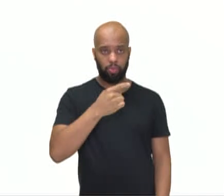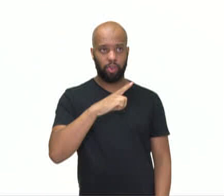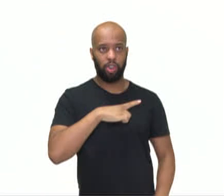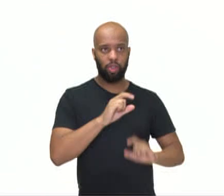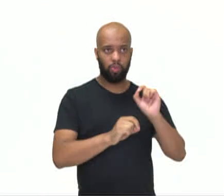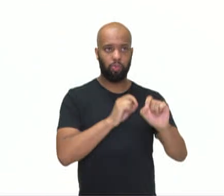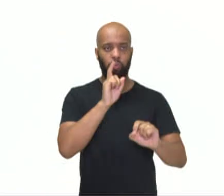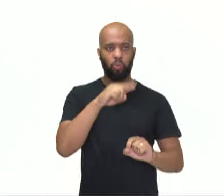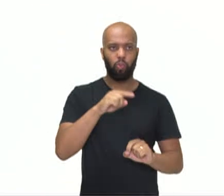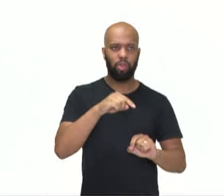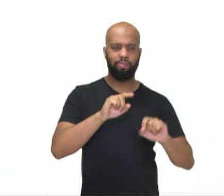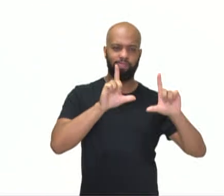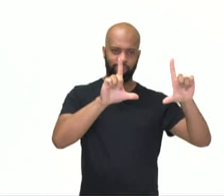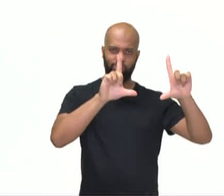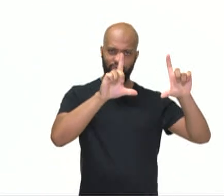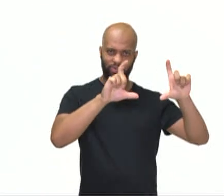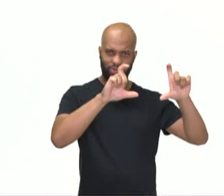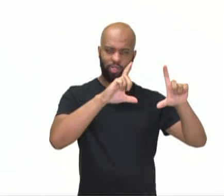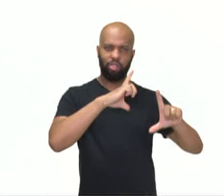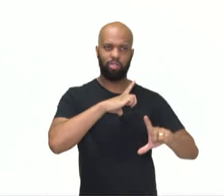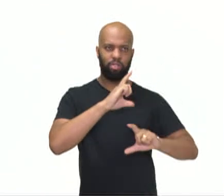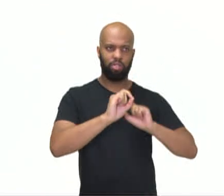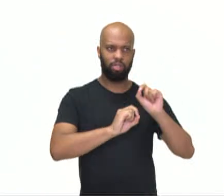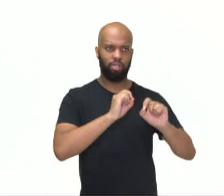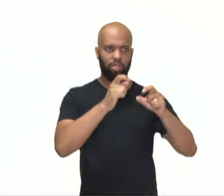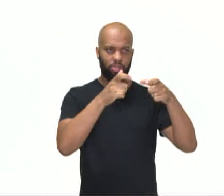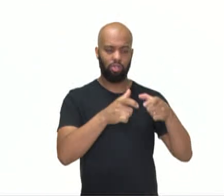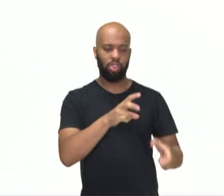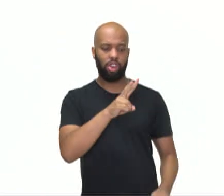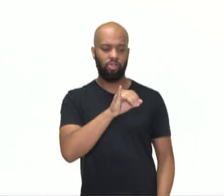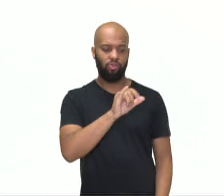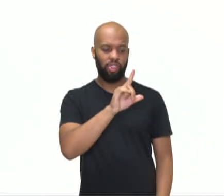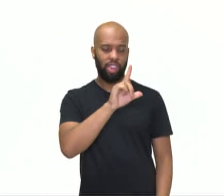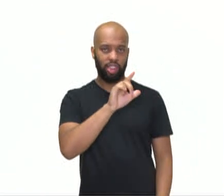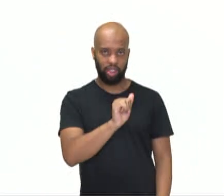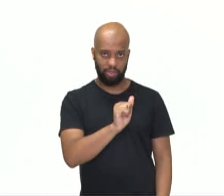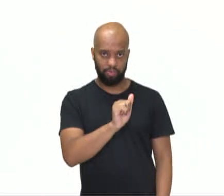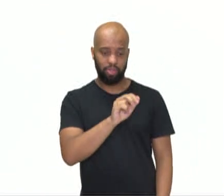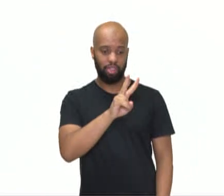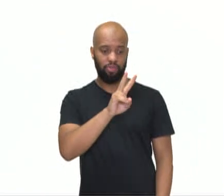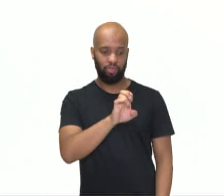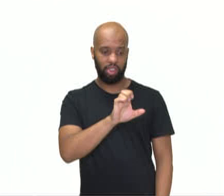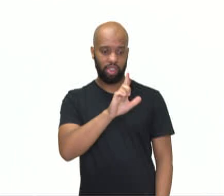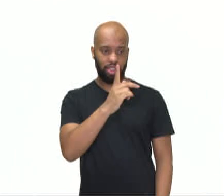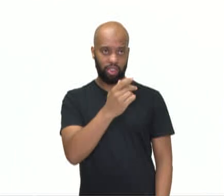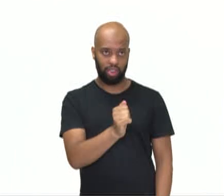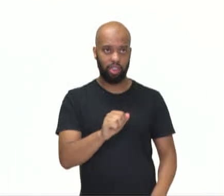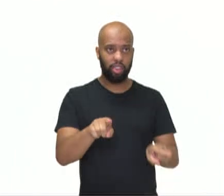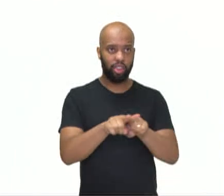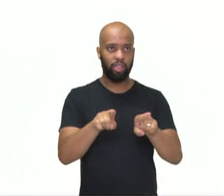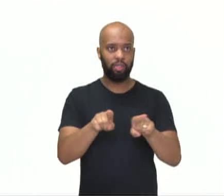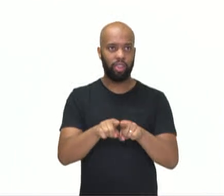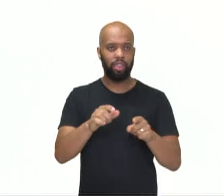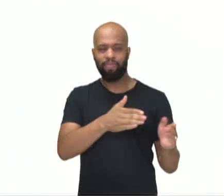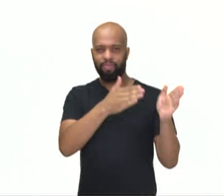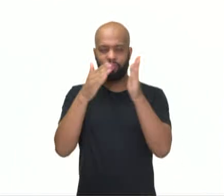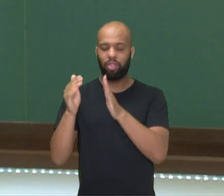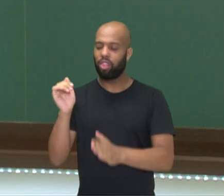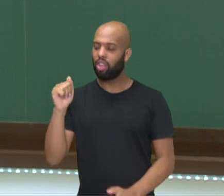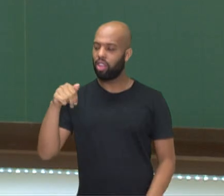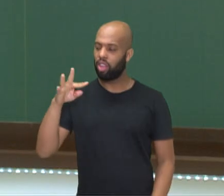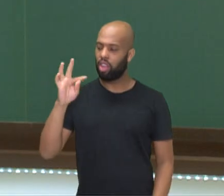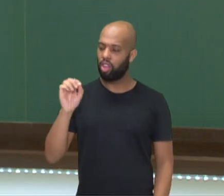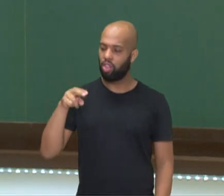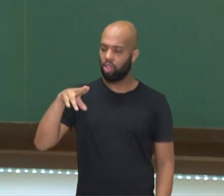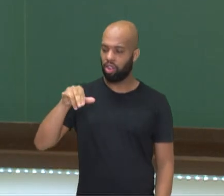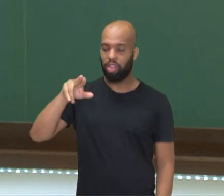uma representação, uma foto, né, da Vila Velha, Antonina, né? Não sei